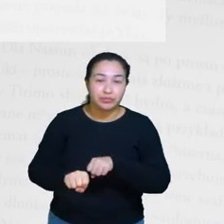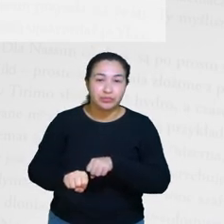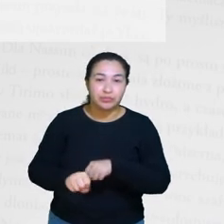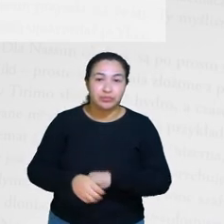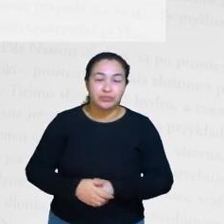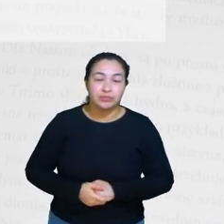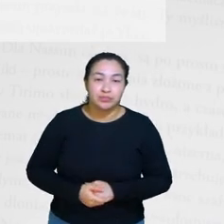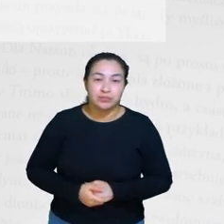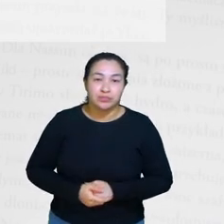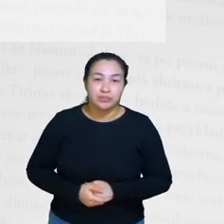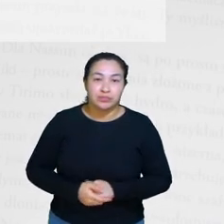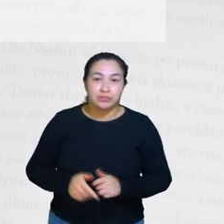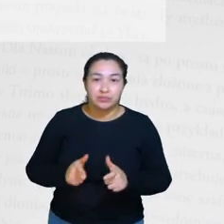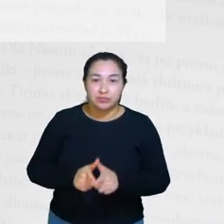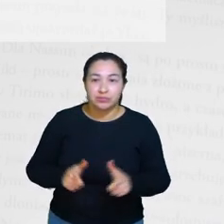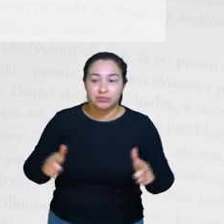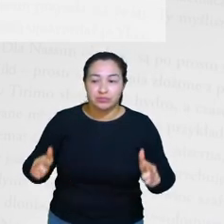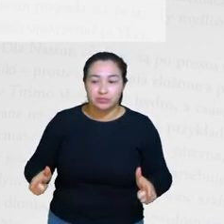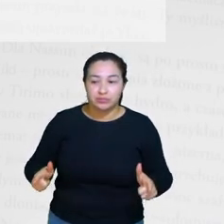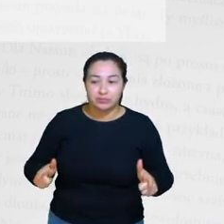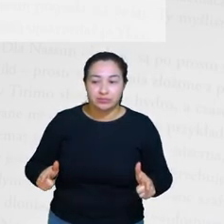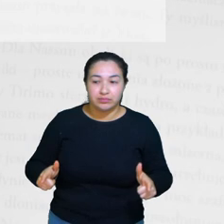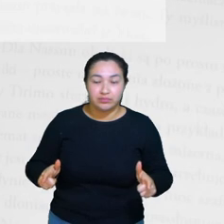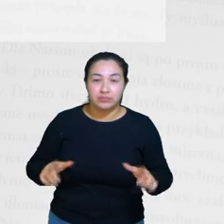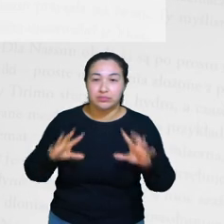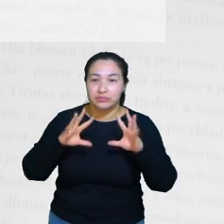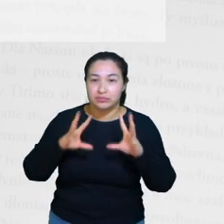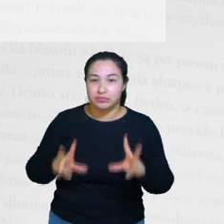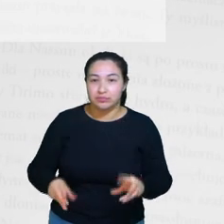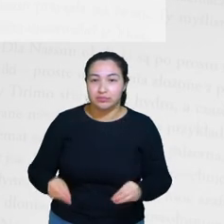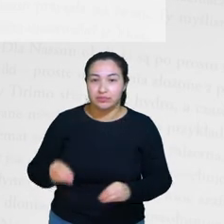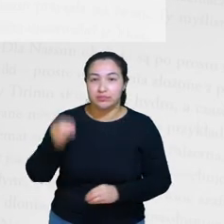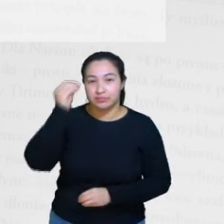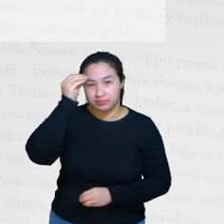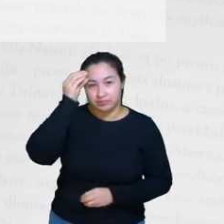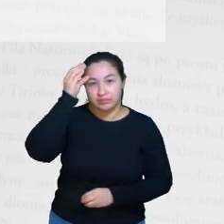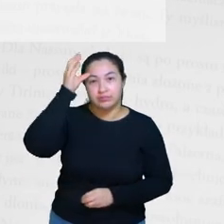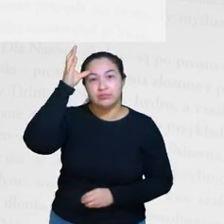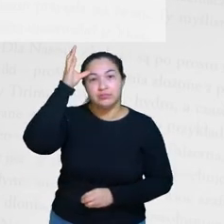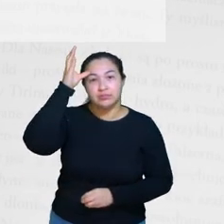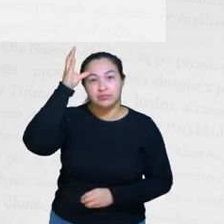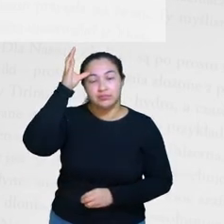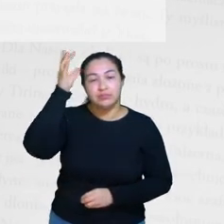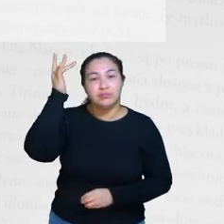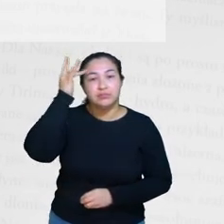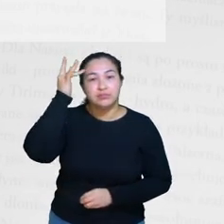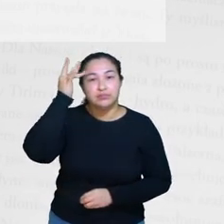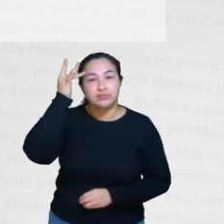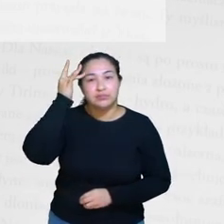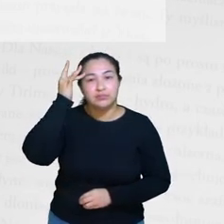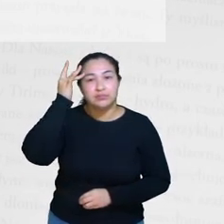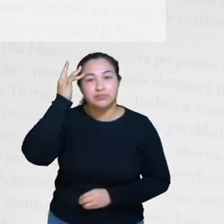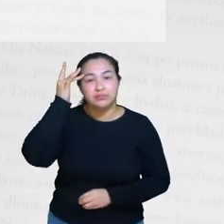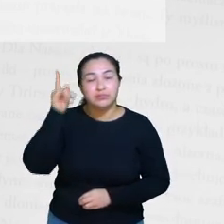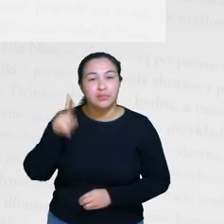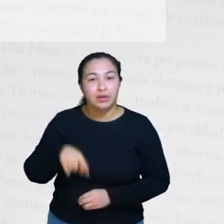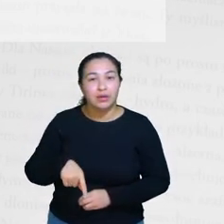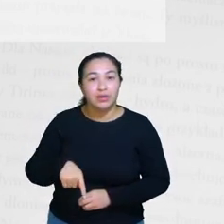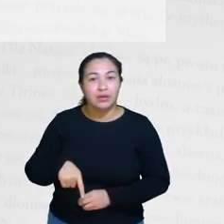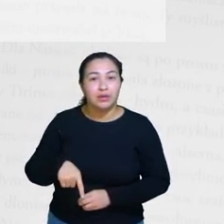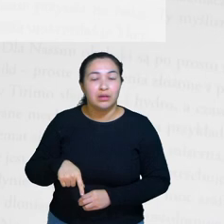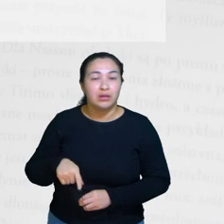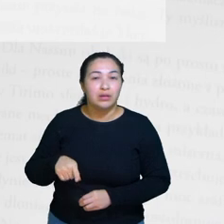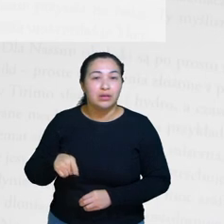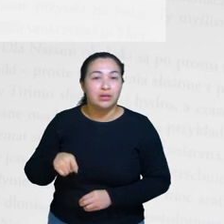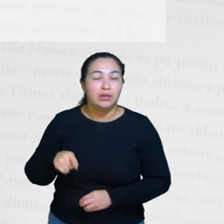né da Ampliação dos de todas as dos conhecimentos obviamente isso é eu acho que é